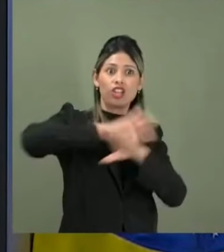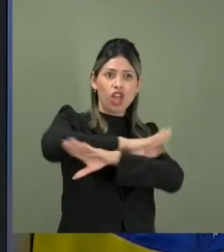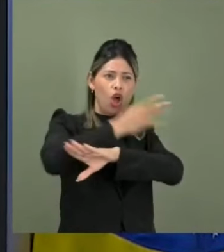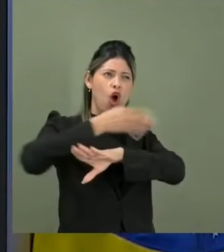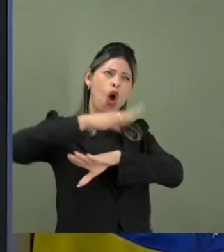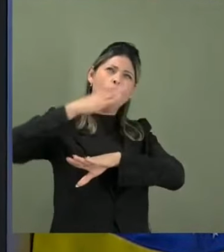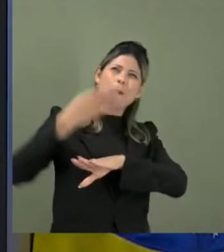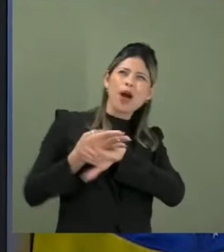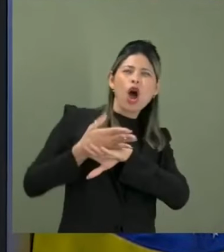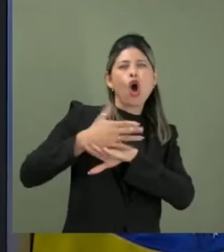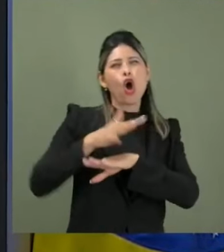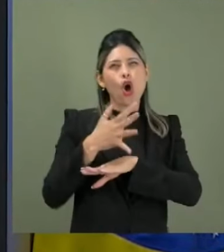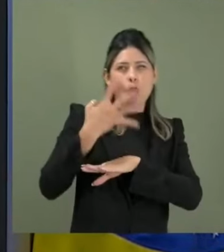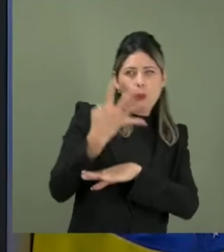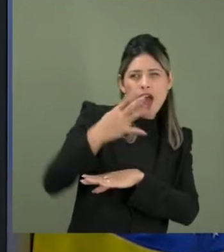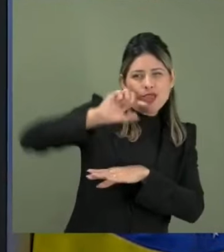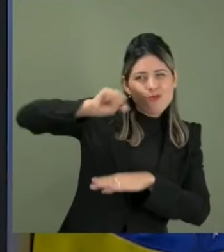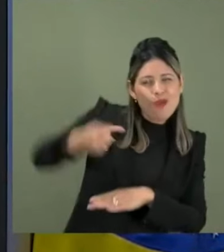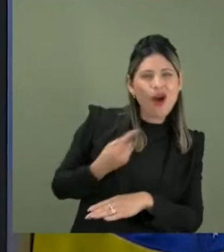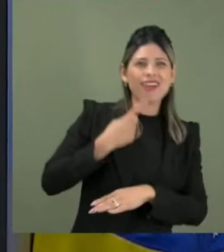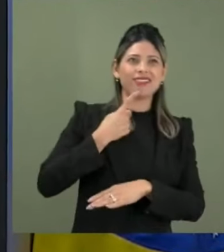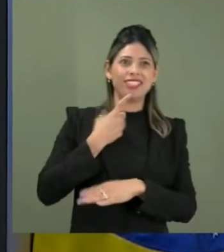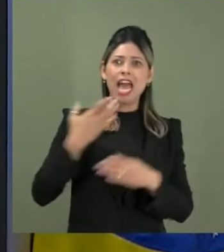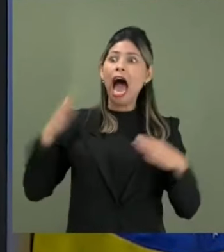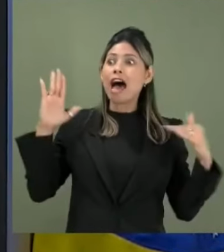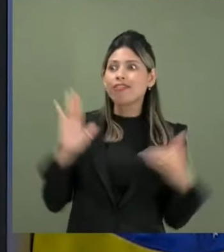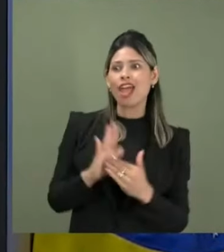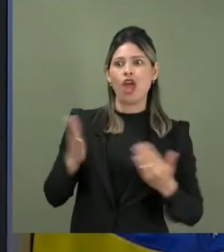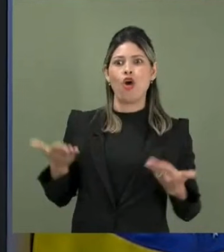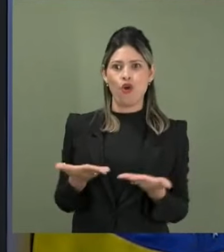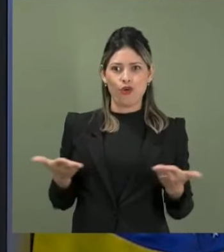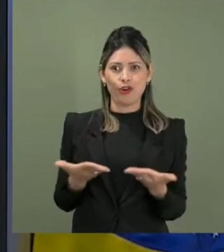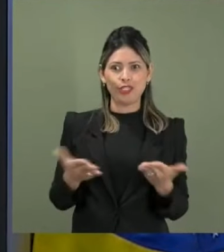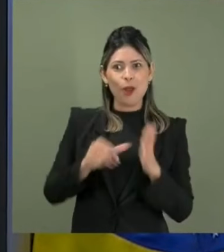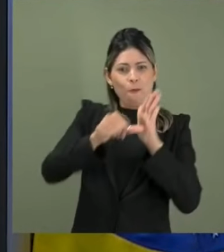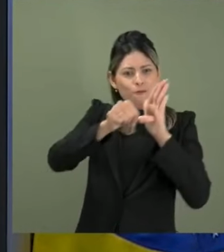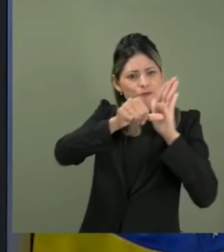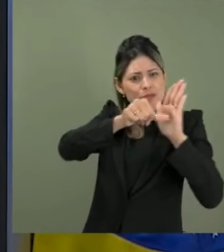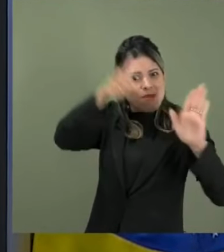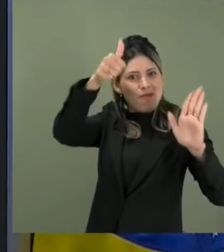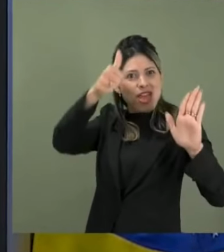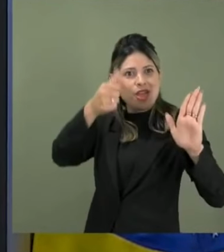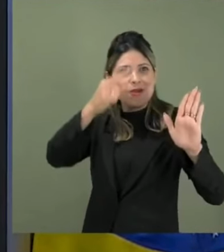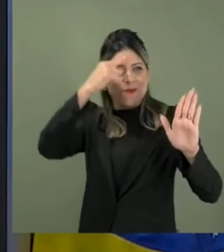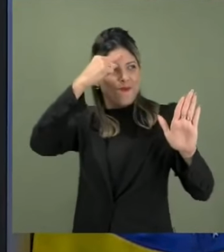até hoje ela está vigente. E o primeiro mandamento dessa